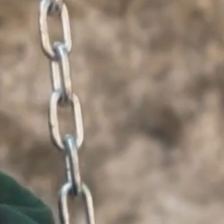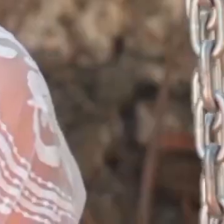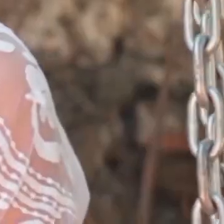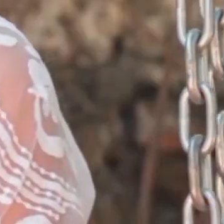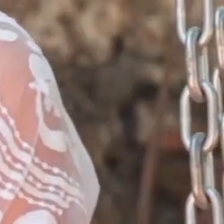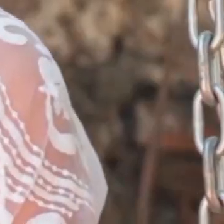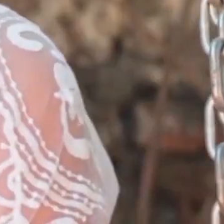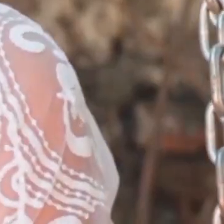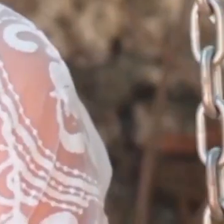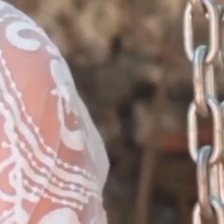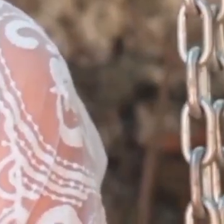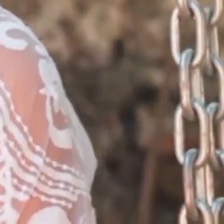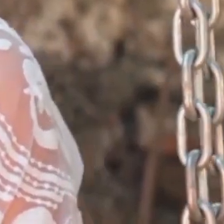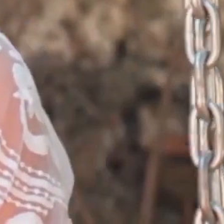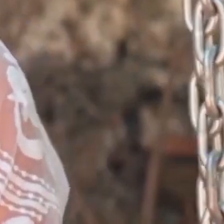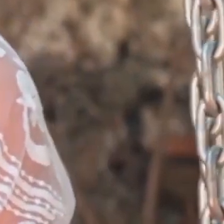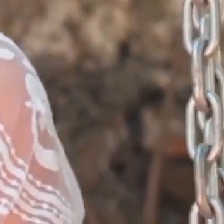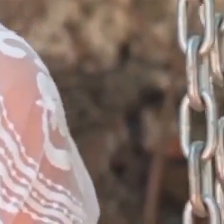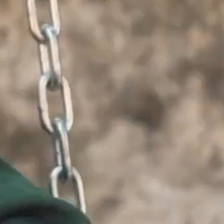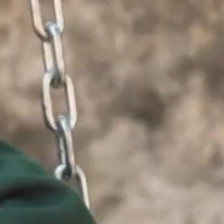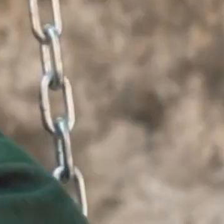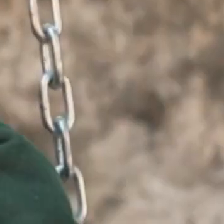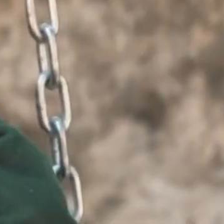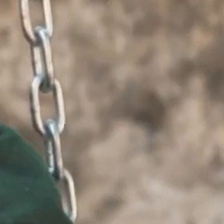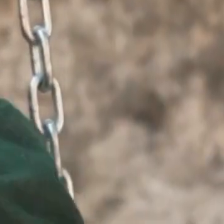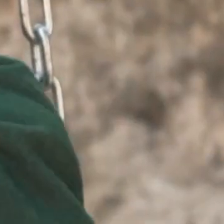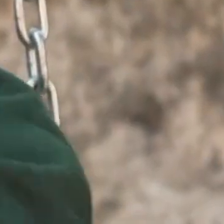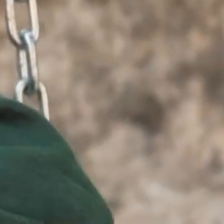brincar, fazer bagunça,